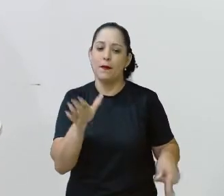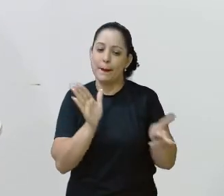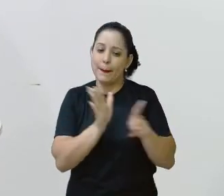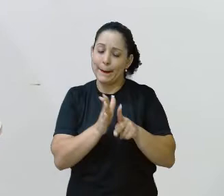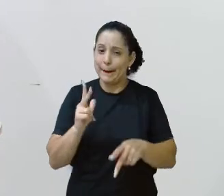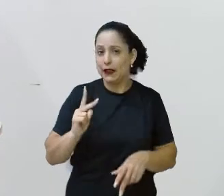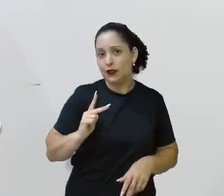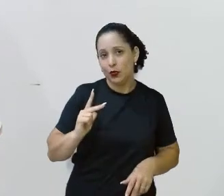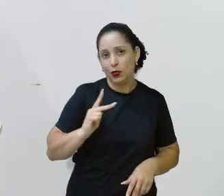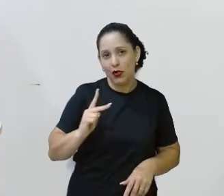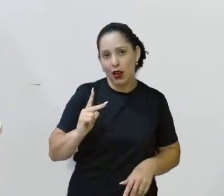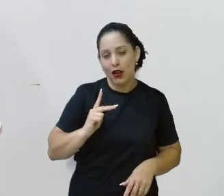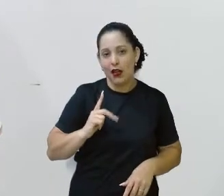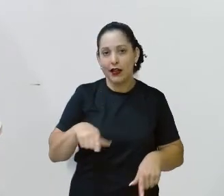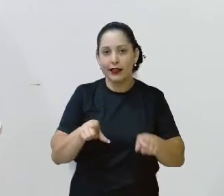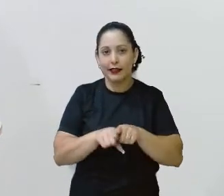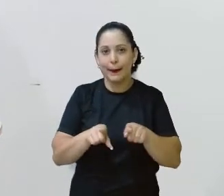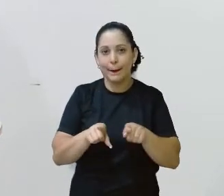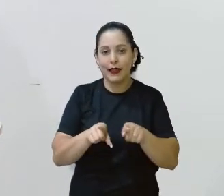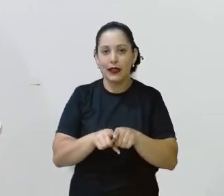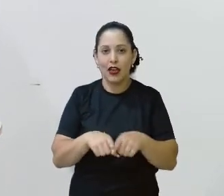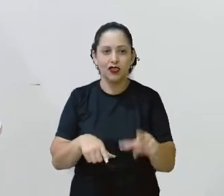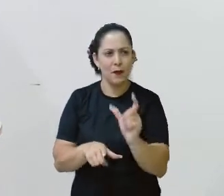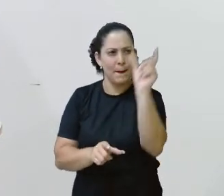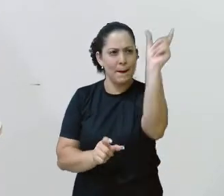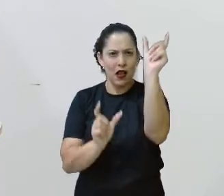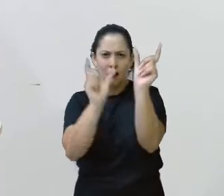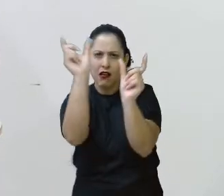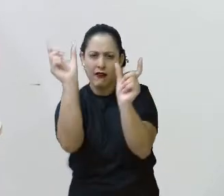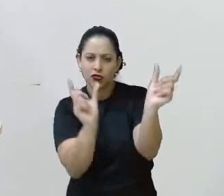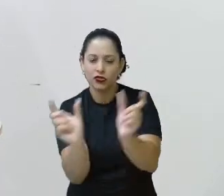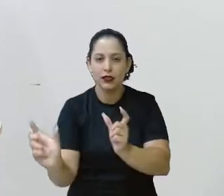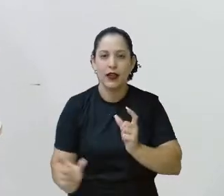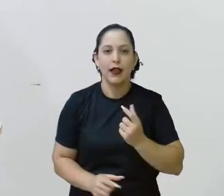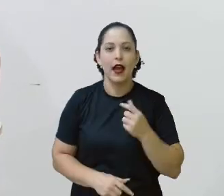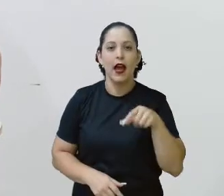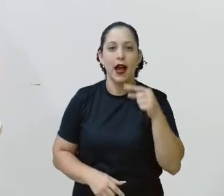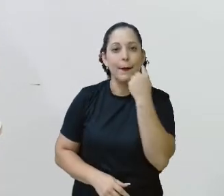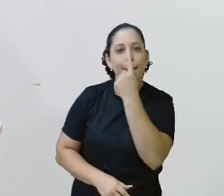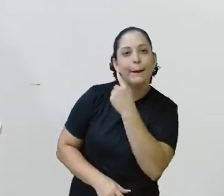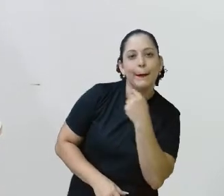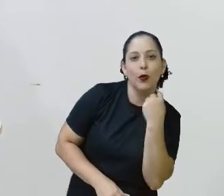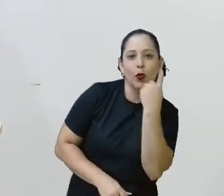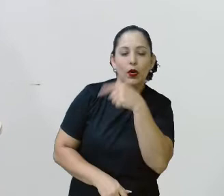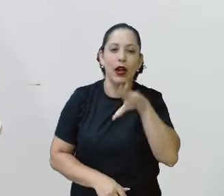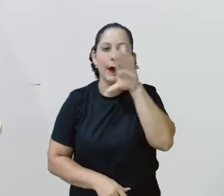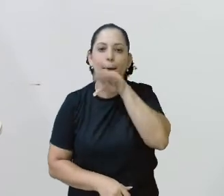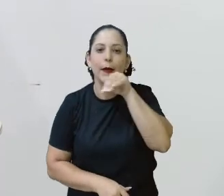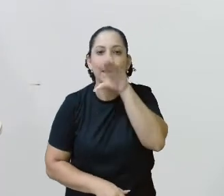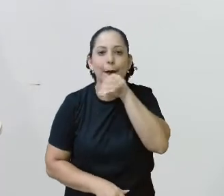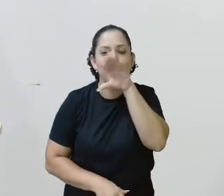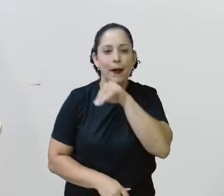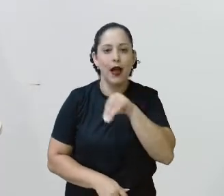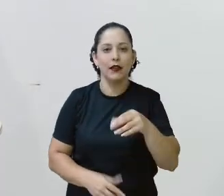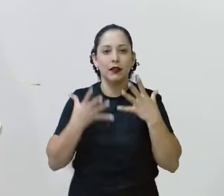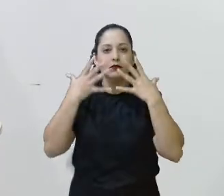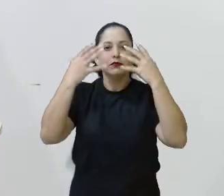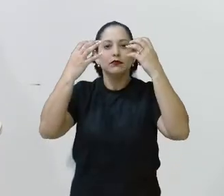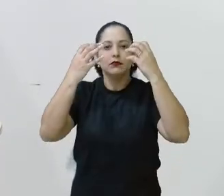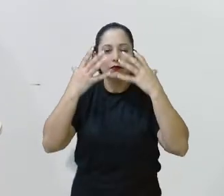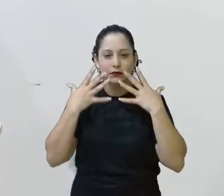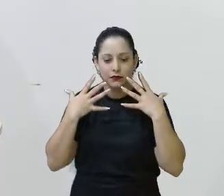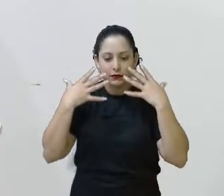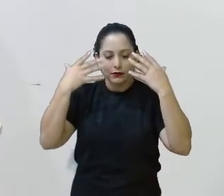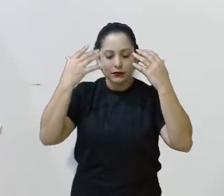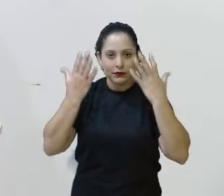um. E a articulação das palavras em relação à boca, ao som que sai, à minha respiração, é que vai também dar